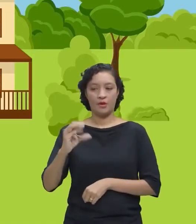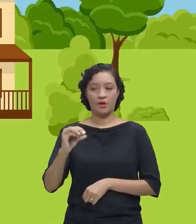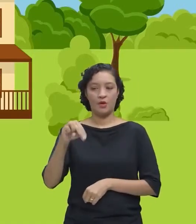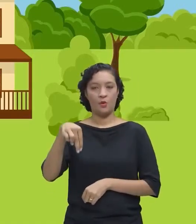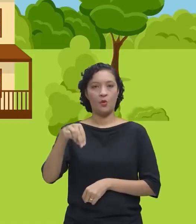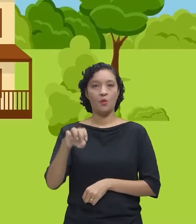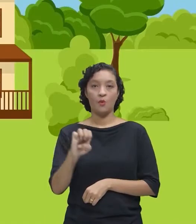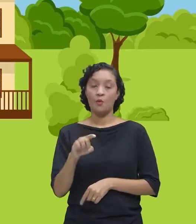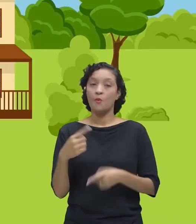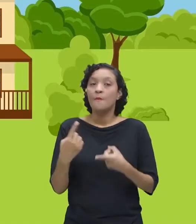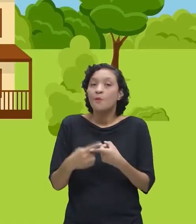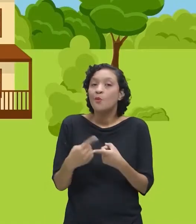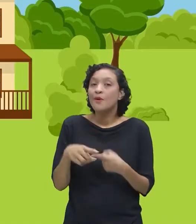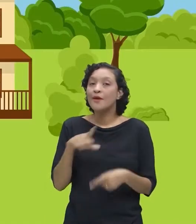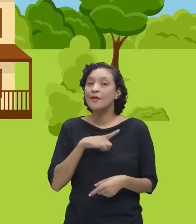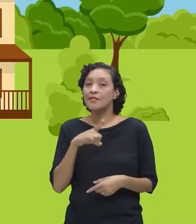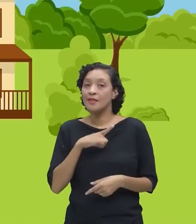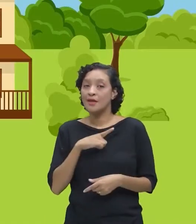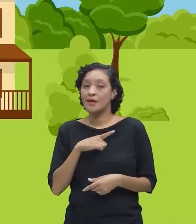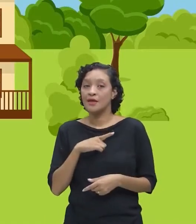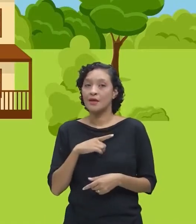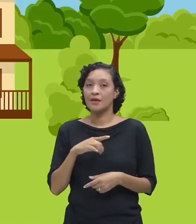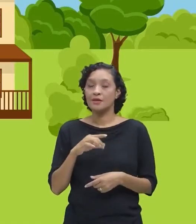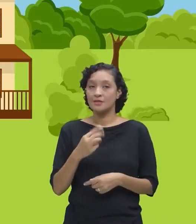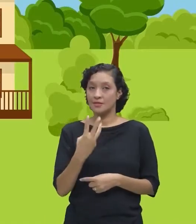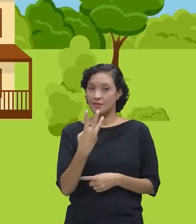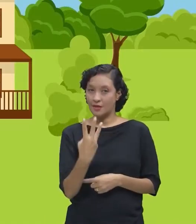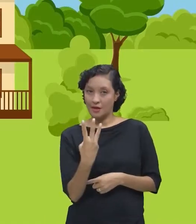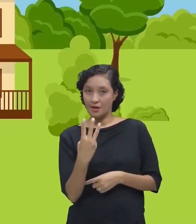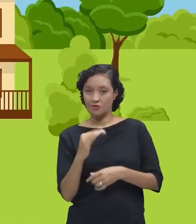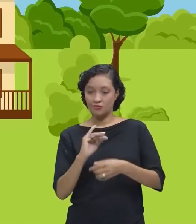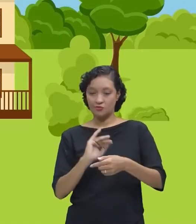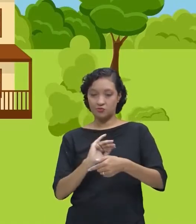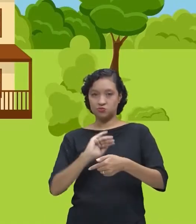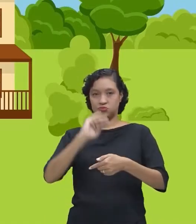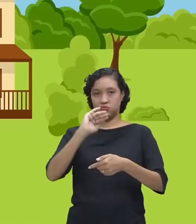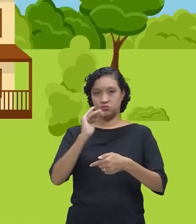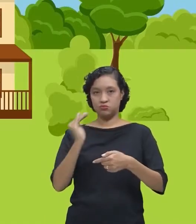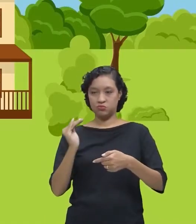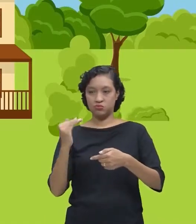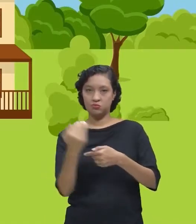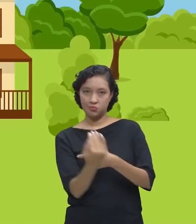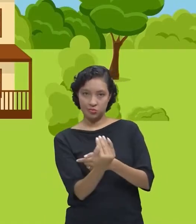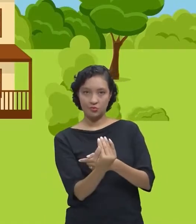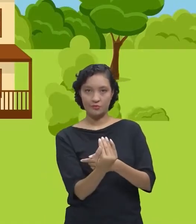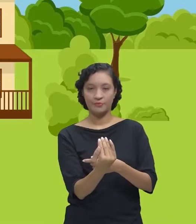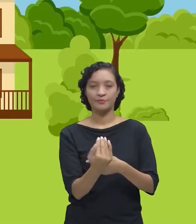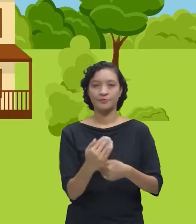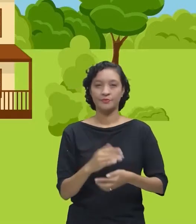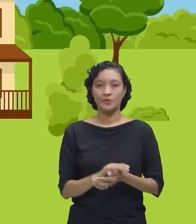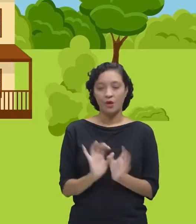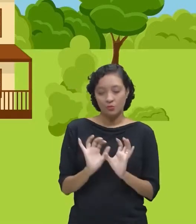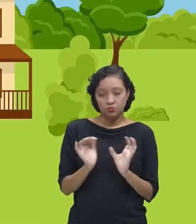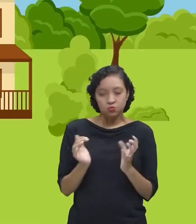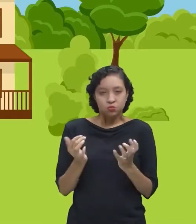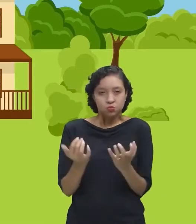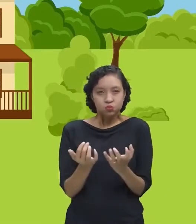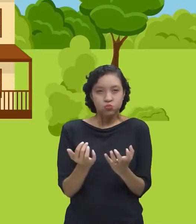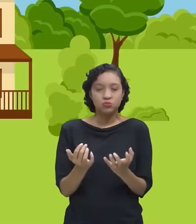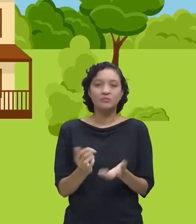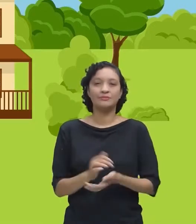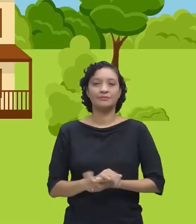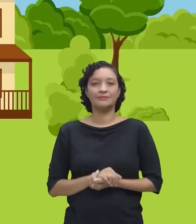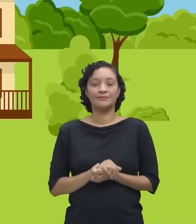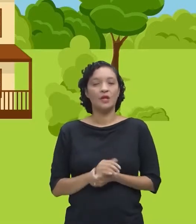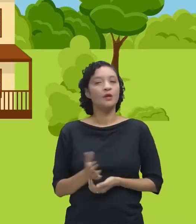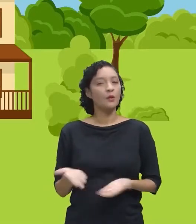tem tipo três pontinhas, só que ele é mais gordinho, mais cheinho. Então, nós vamos aprender